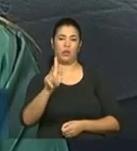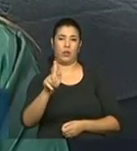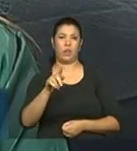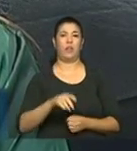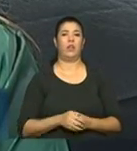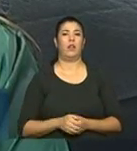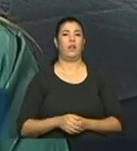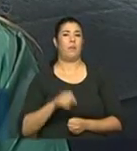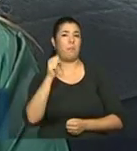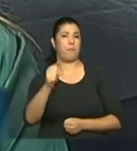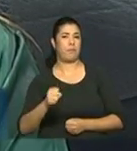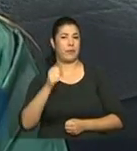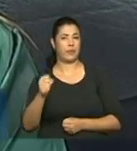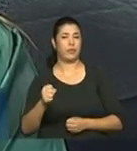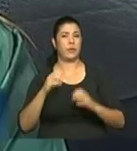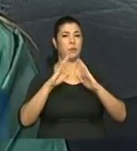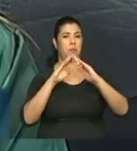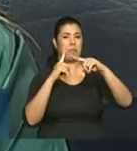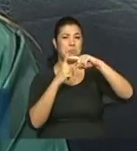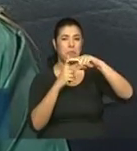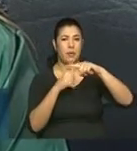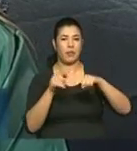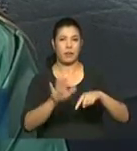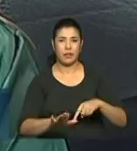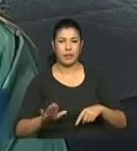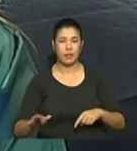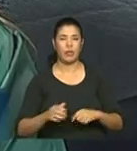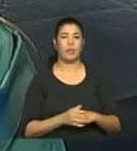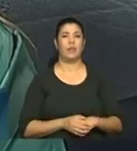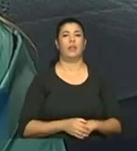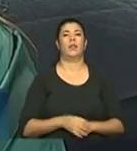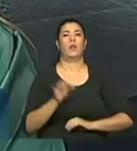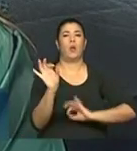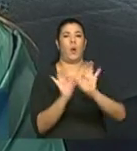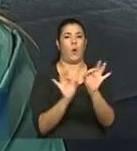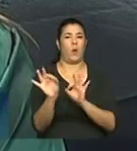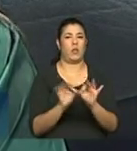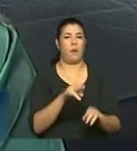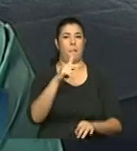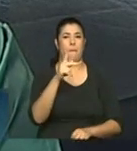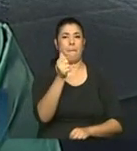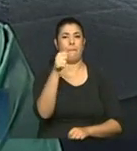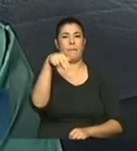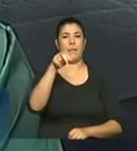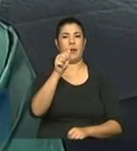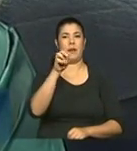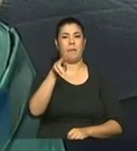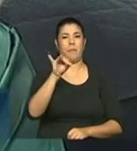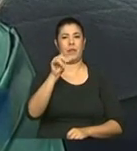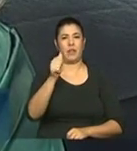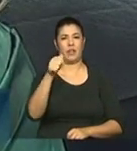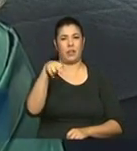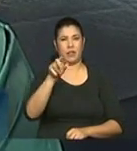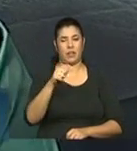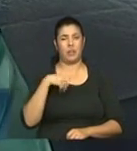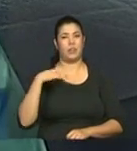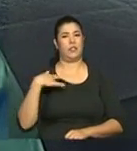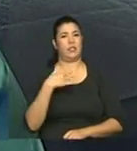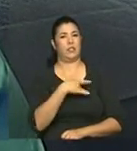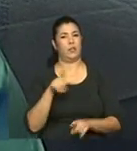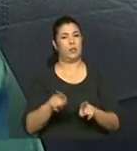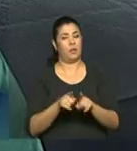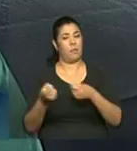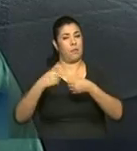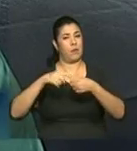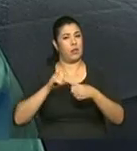Pastoral da Criança, Organização Pan-Americana de Saúde, que são parceiros essenciais